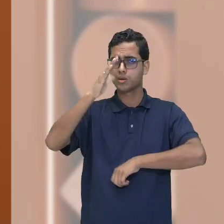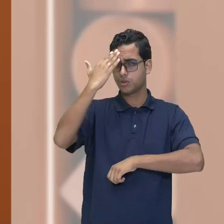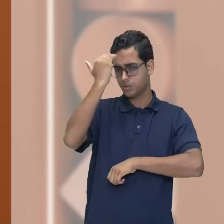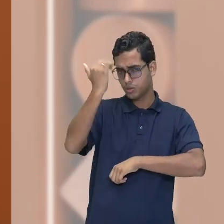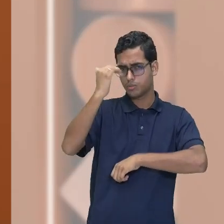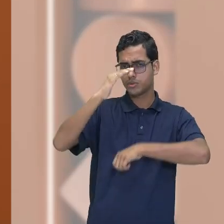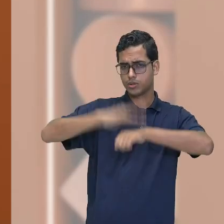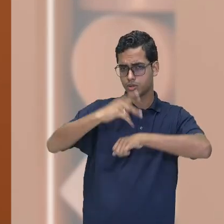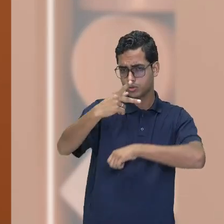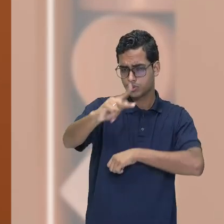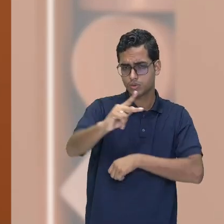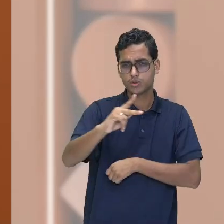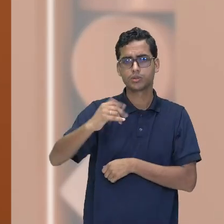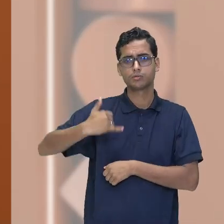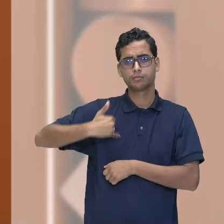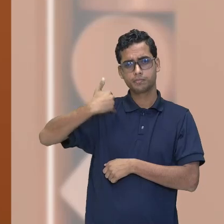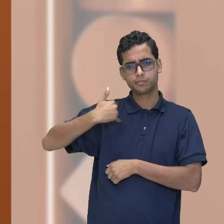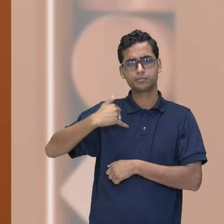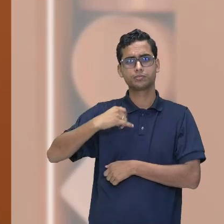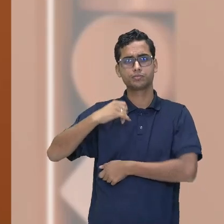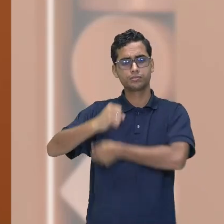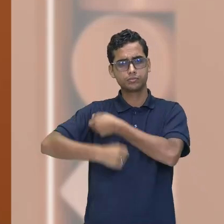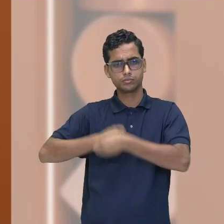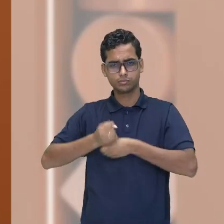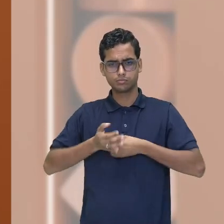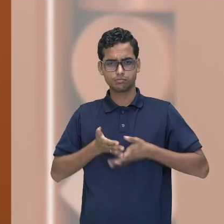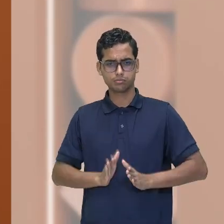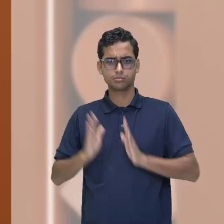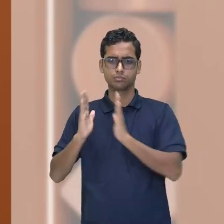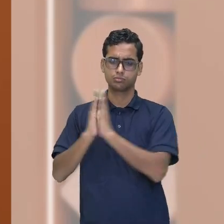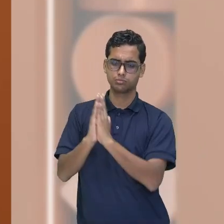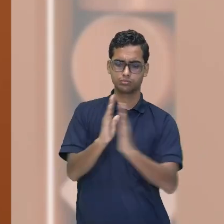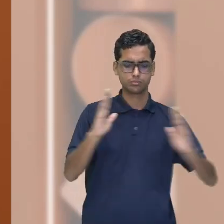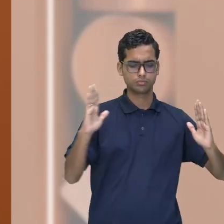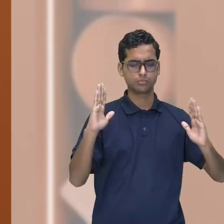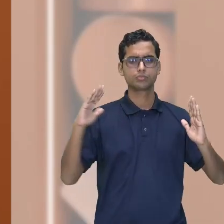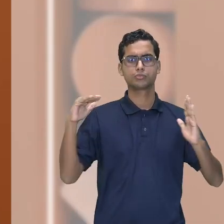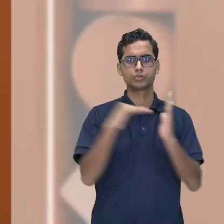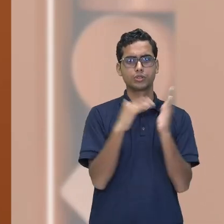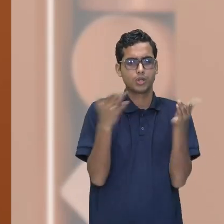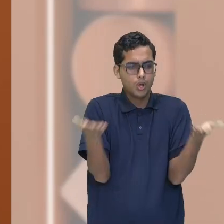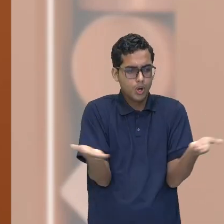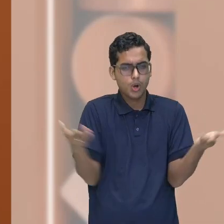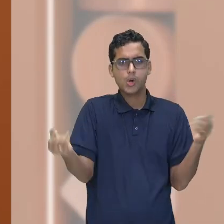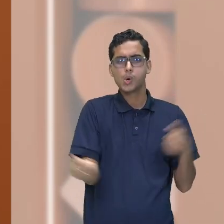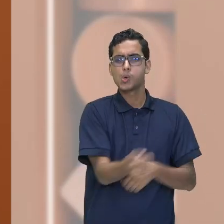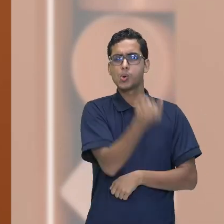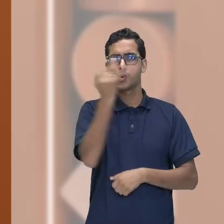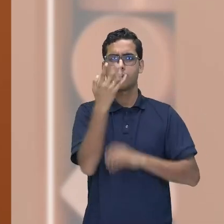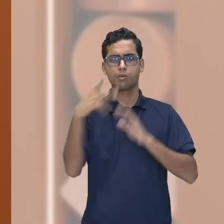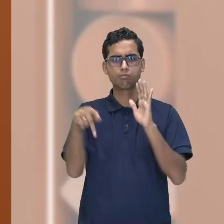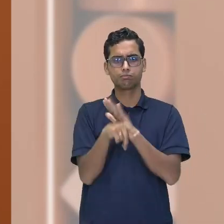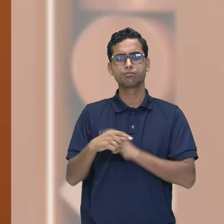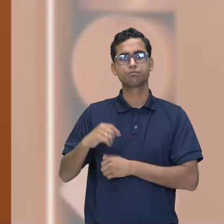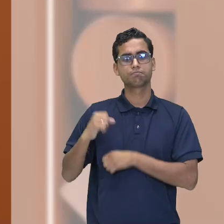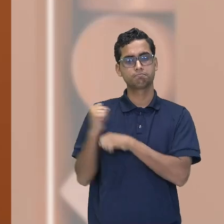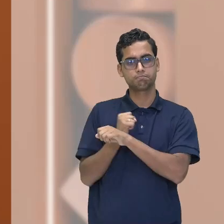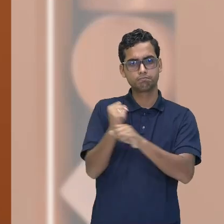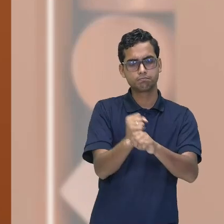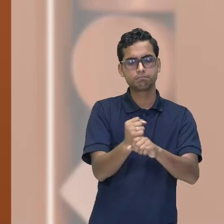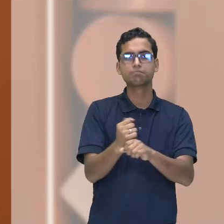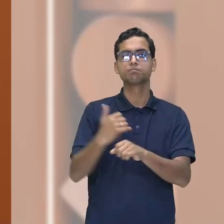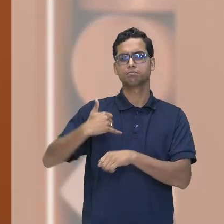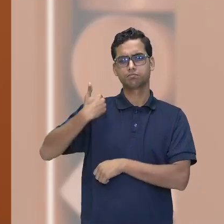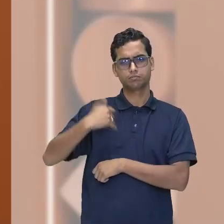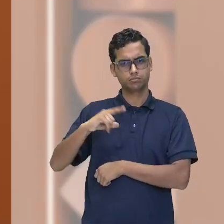marcava o ano que você nasceu até hoje, nesse ano, quantos anos de idade você tem, né? Então eu sei, eu tenho 37